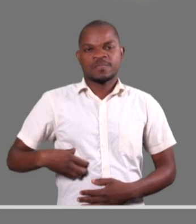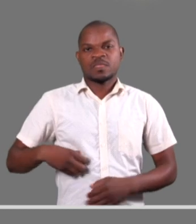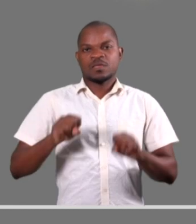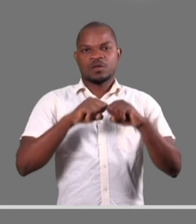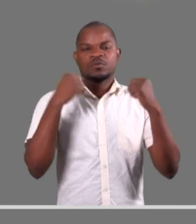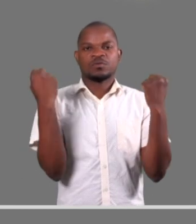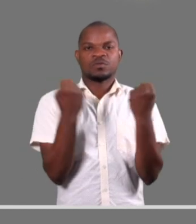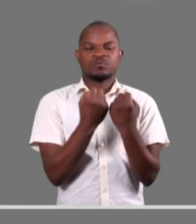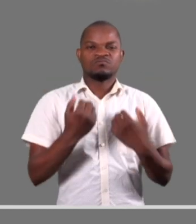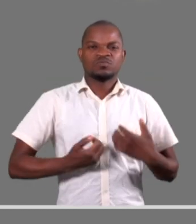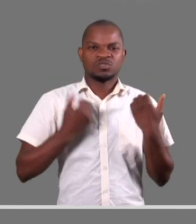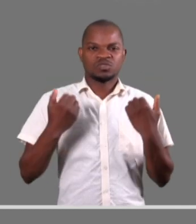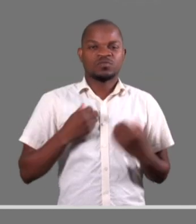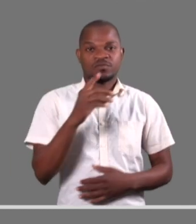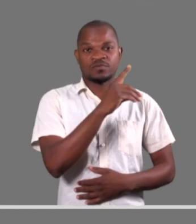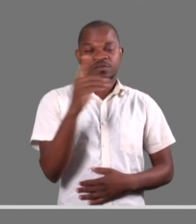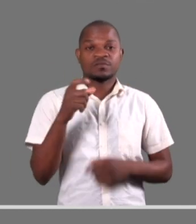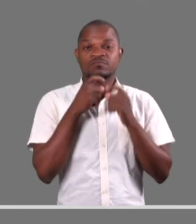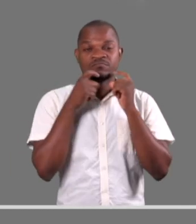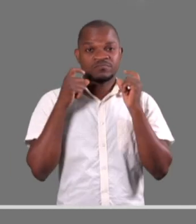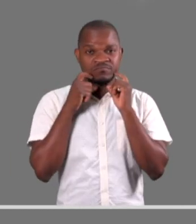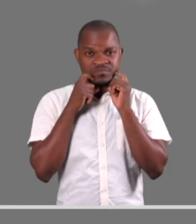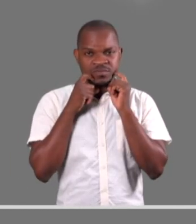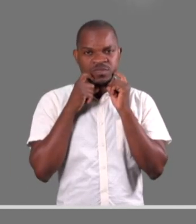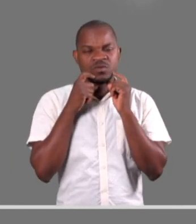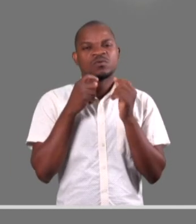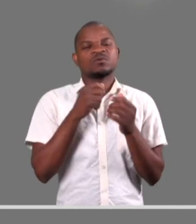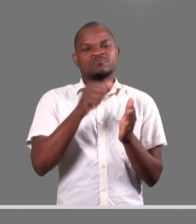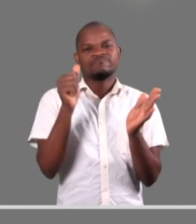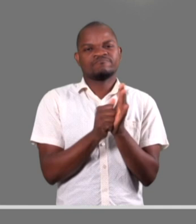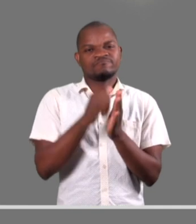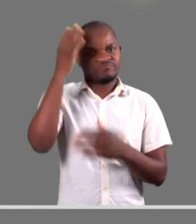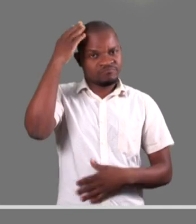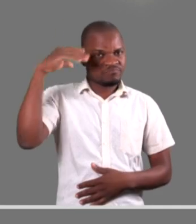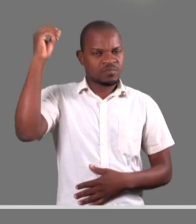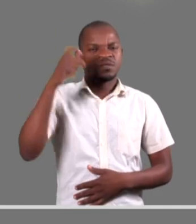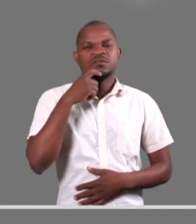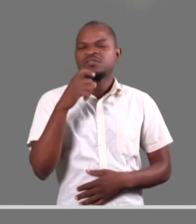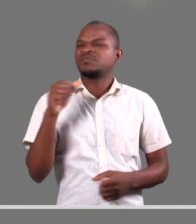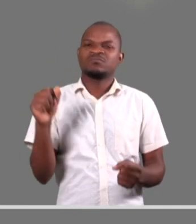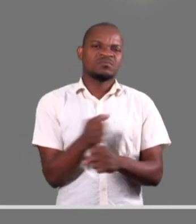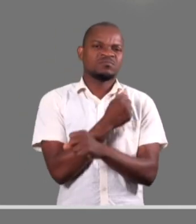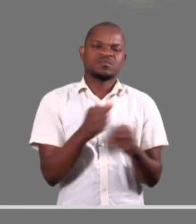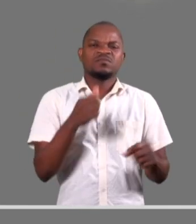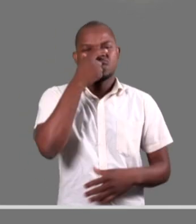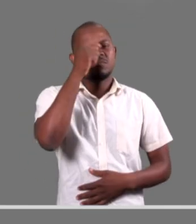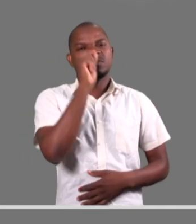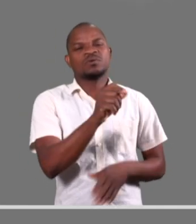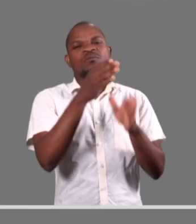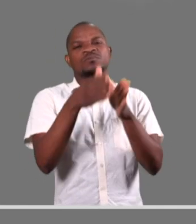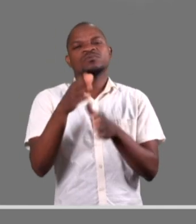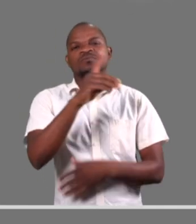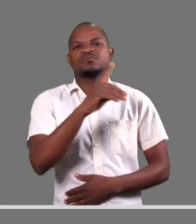Associação dos Jovens com Deficiência de Moçambique, a Judemo repudia o abandono de pessoas com deficiência.